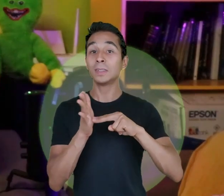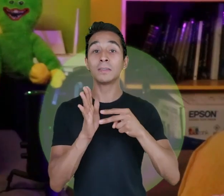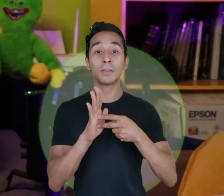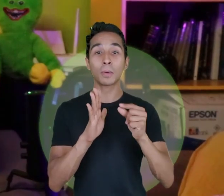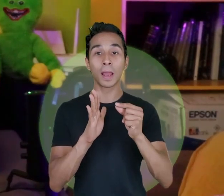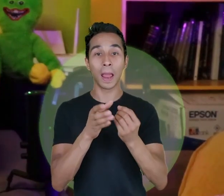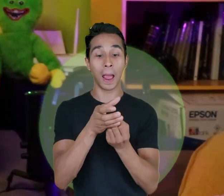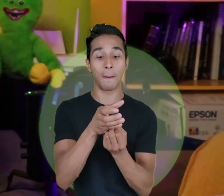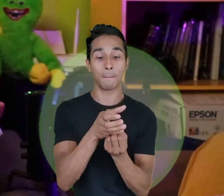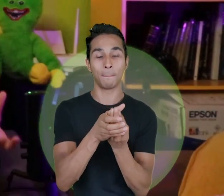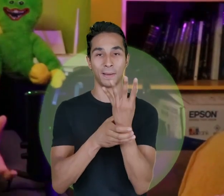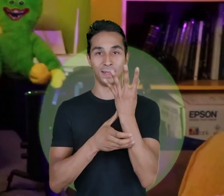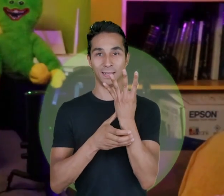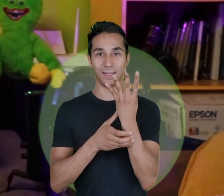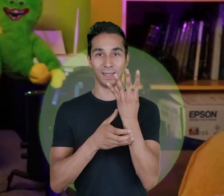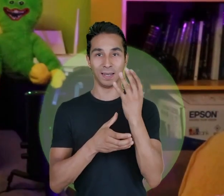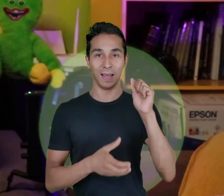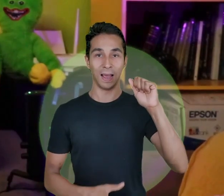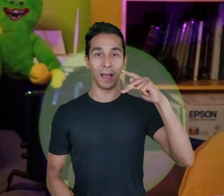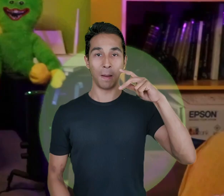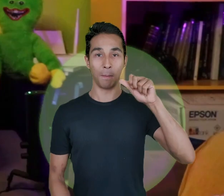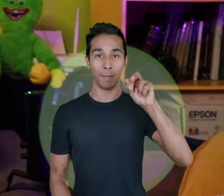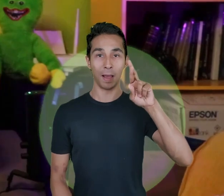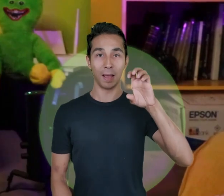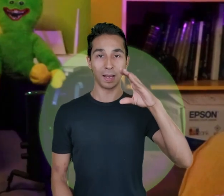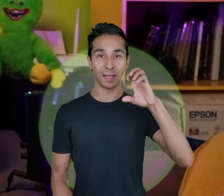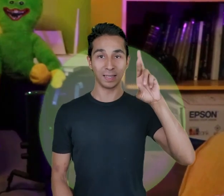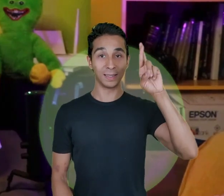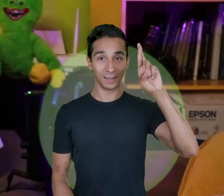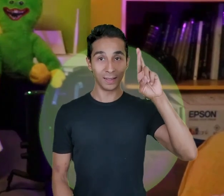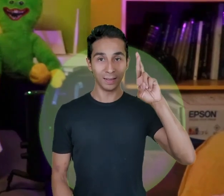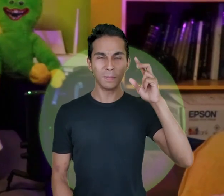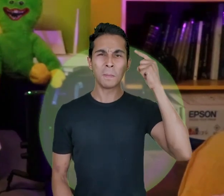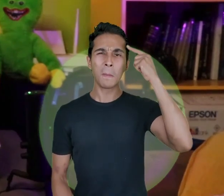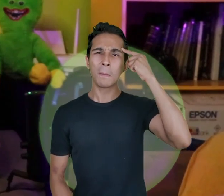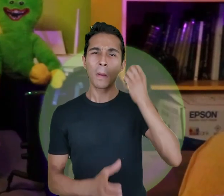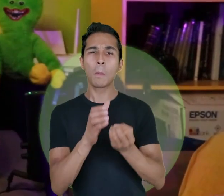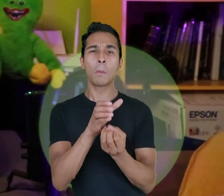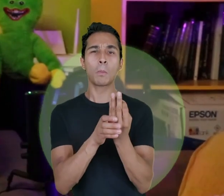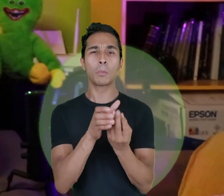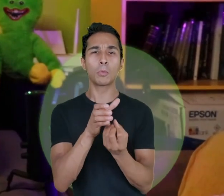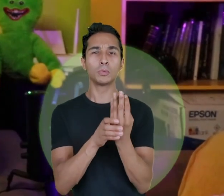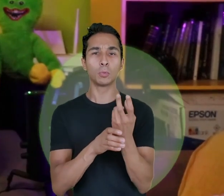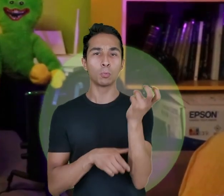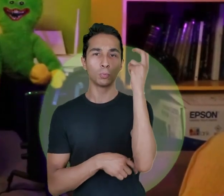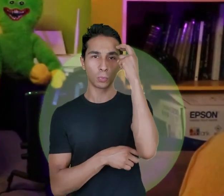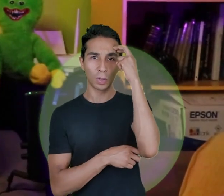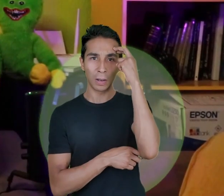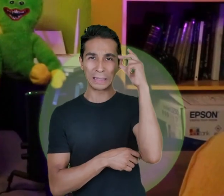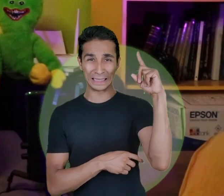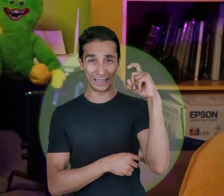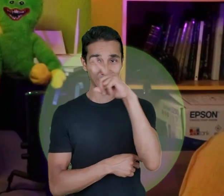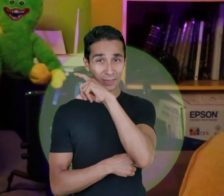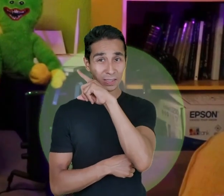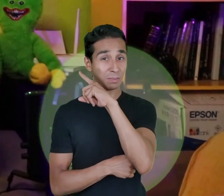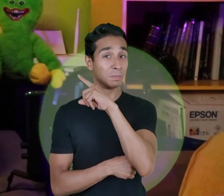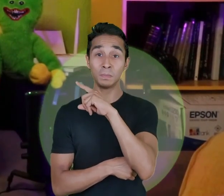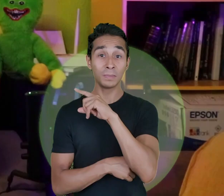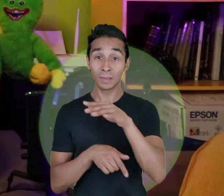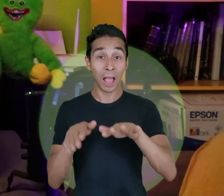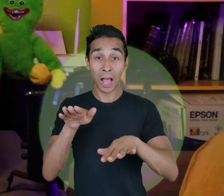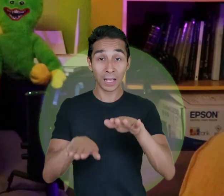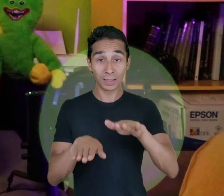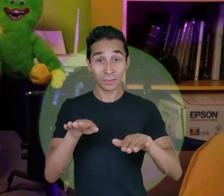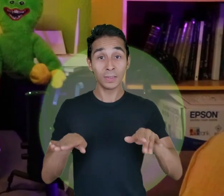pode parecer um bicho de 7 cabeças, mas muitas vezes você pode já estar fazendo esses processos aí enquanto artista ou enquanto